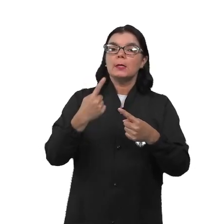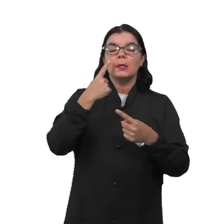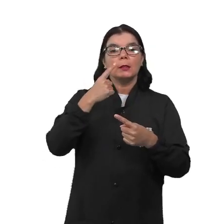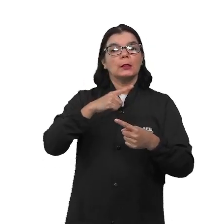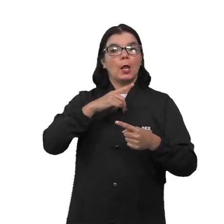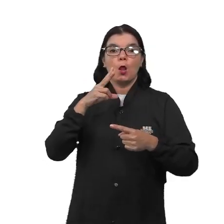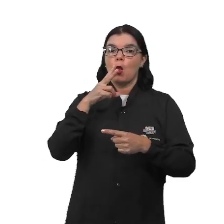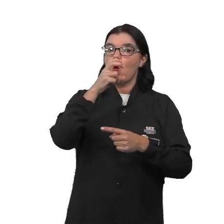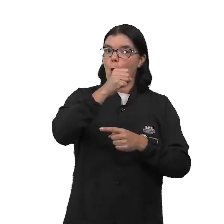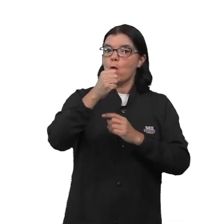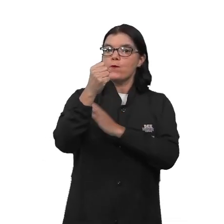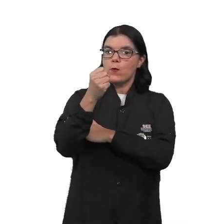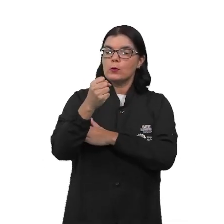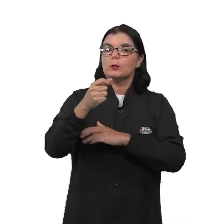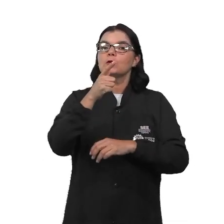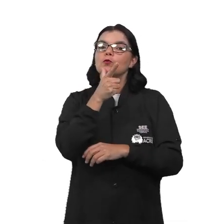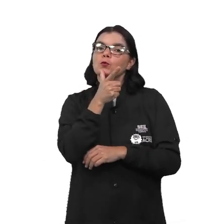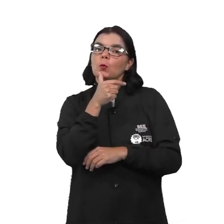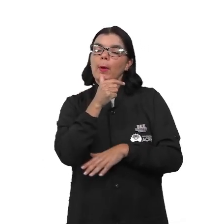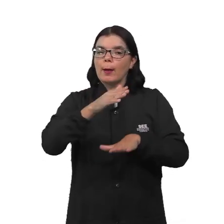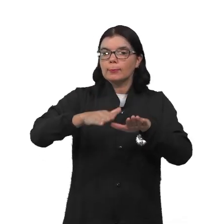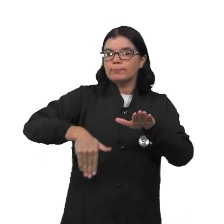exerce uma força sobre a água,